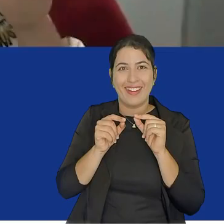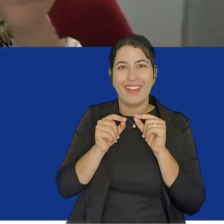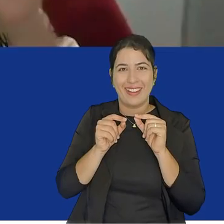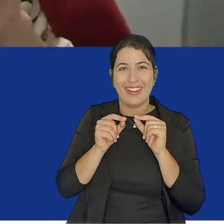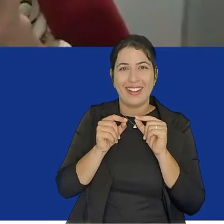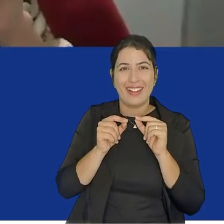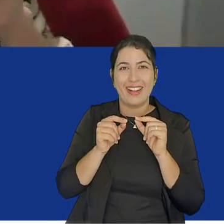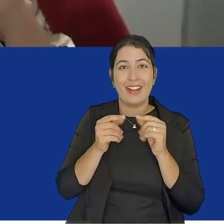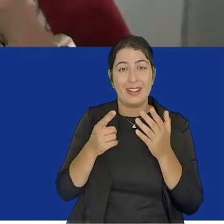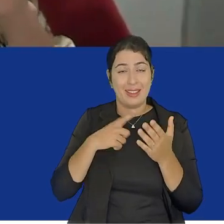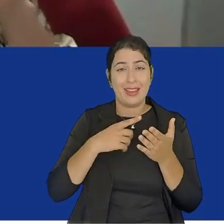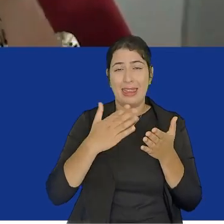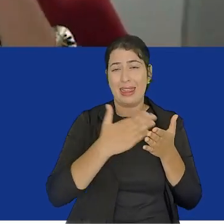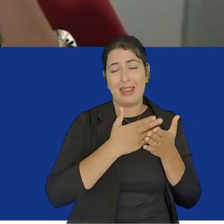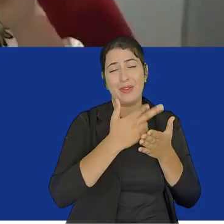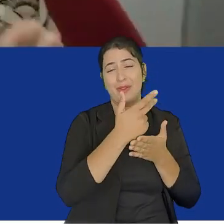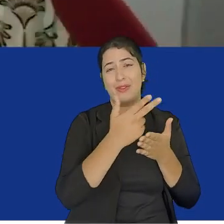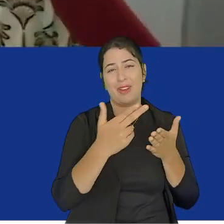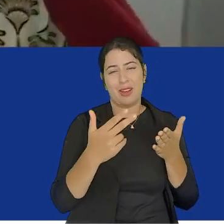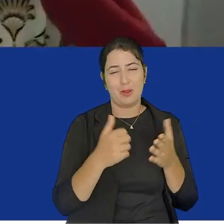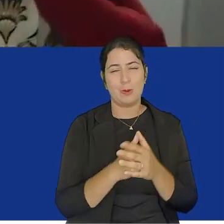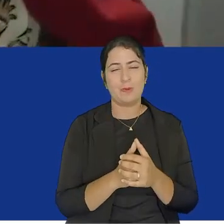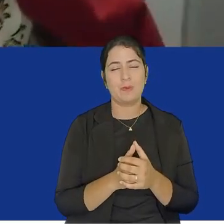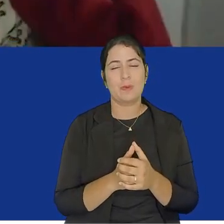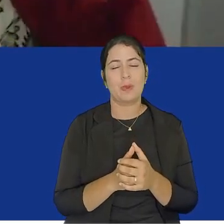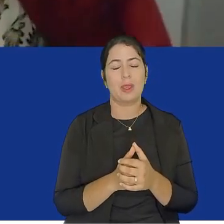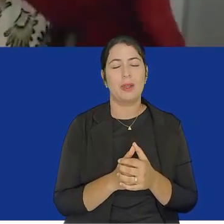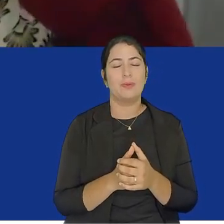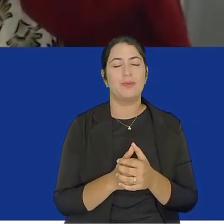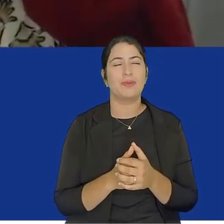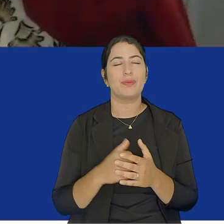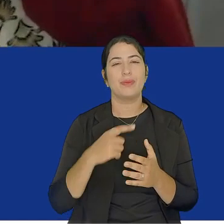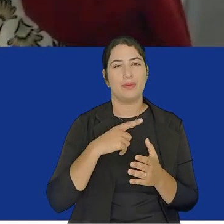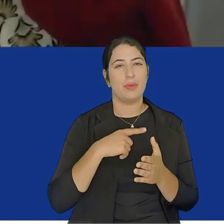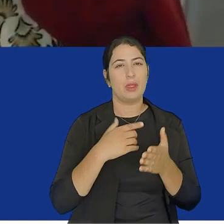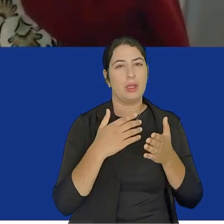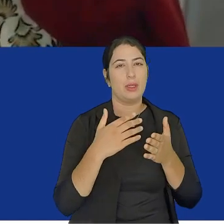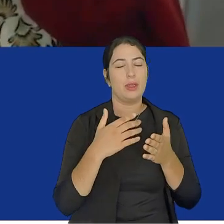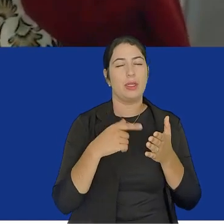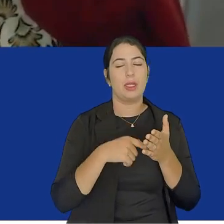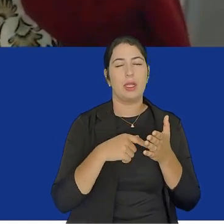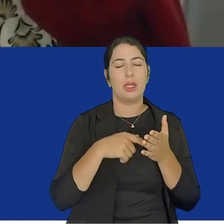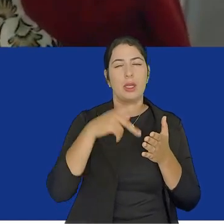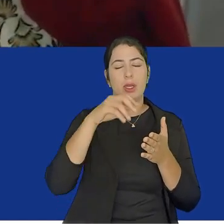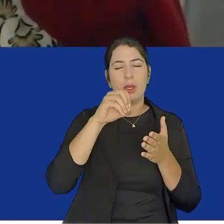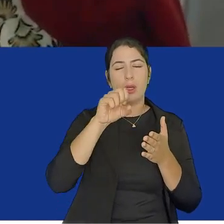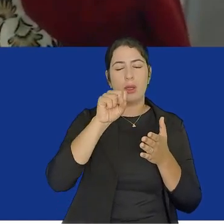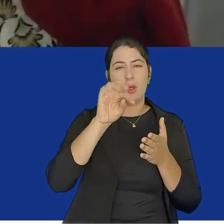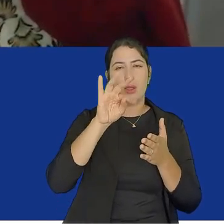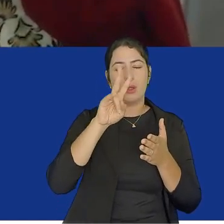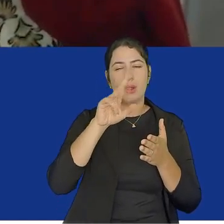Quem leu Machado de Assis vai lembrar, lá do Memórias Póstumas de Brás Cubas, que tem uma cena